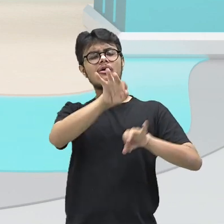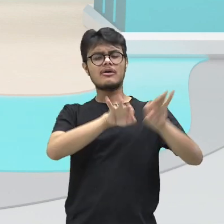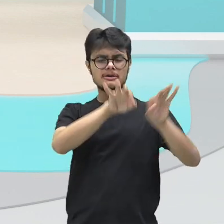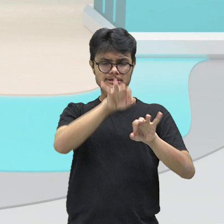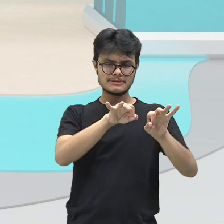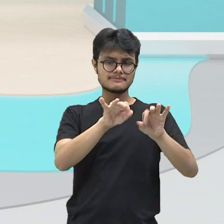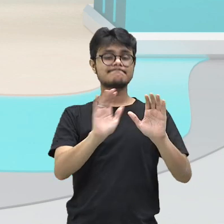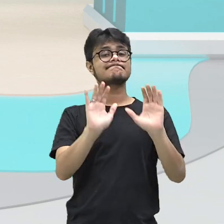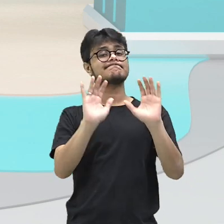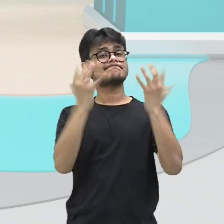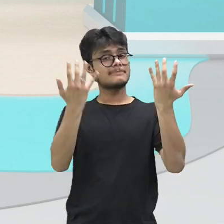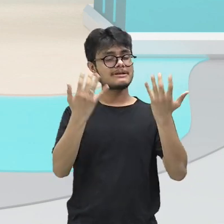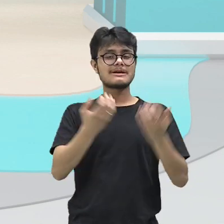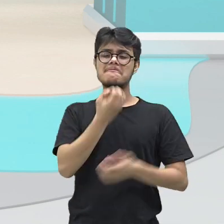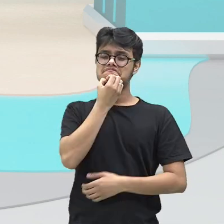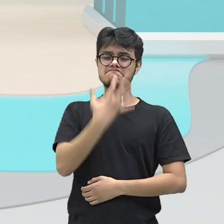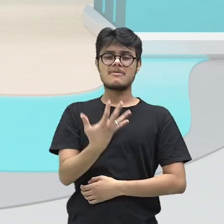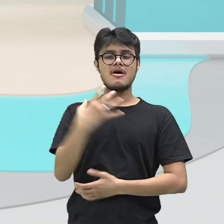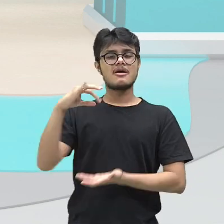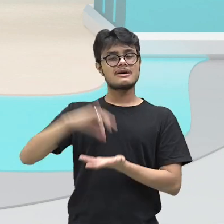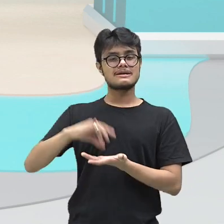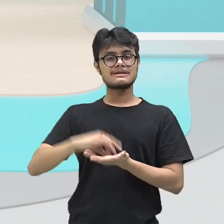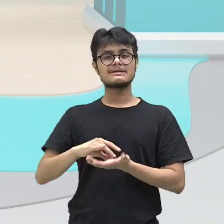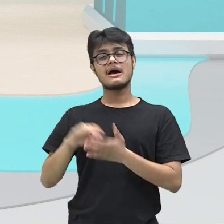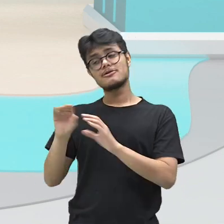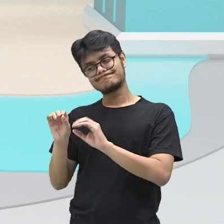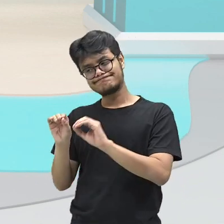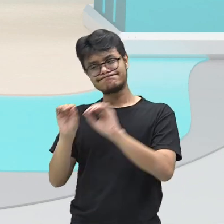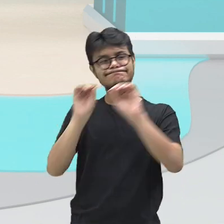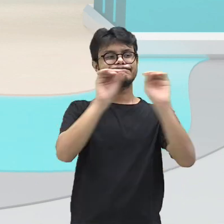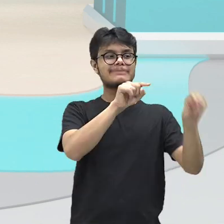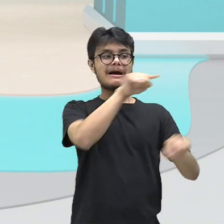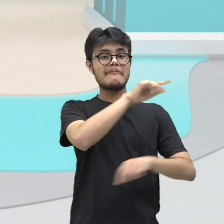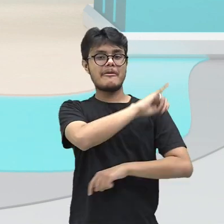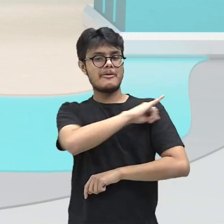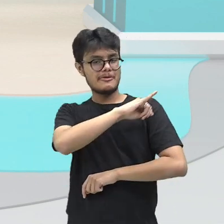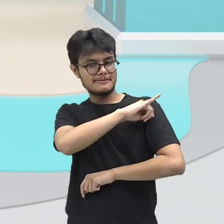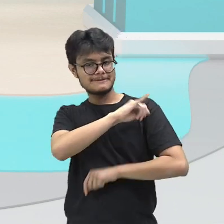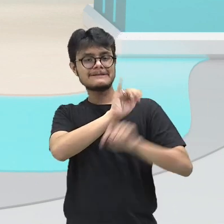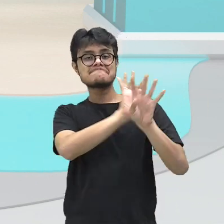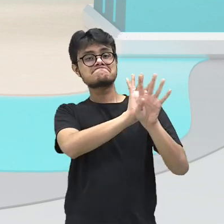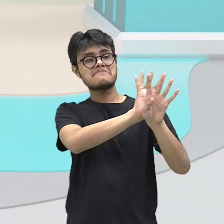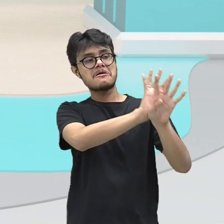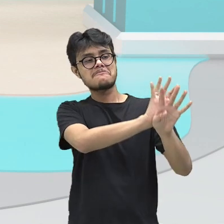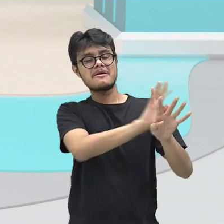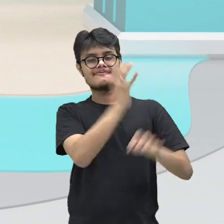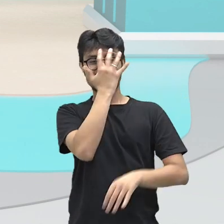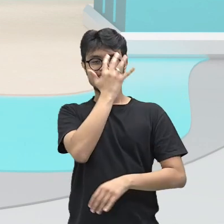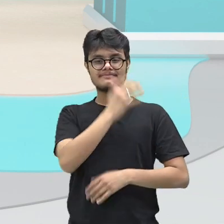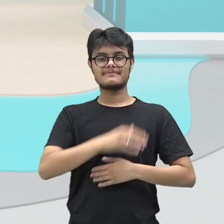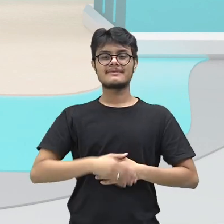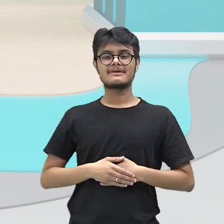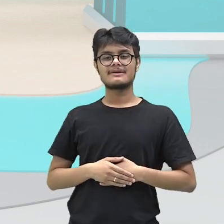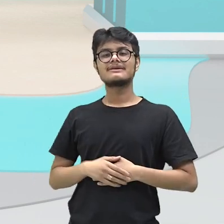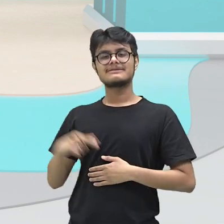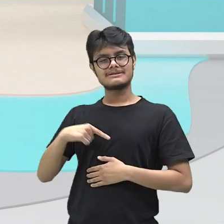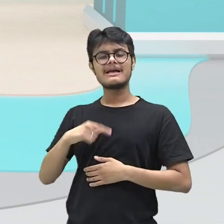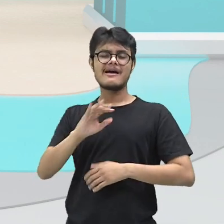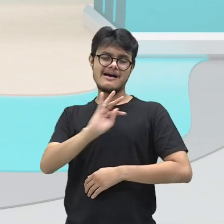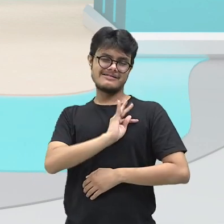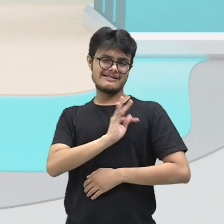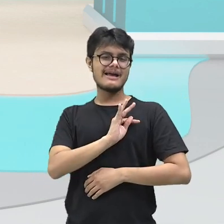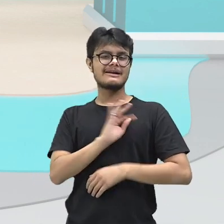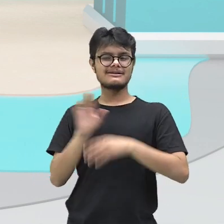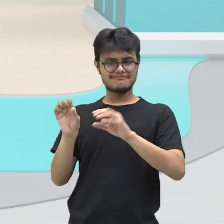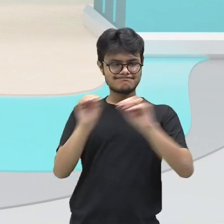Folclórico. Eles são tão bons que eles são chamados lá para o Rio de Janeiro, lá para as escolas de samba, eles vêm aqui pegar os nossos